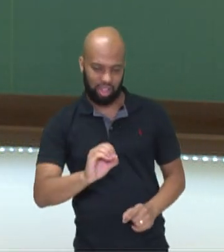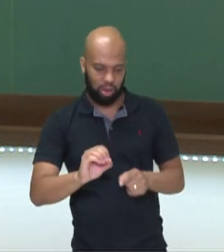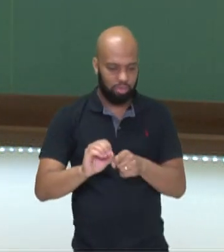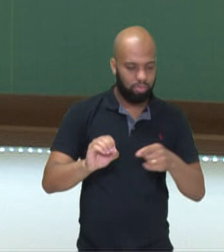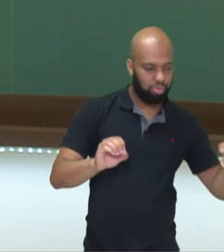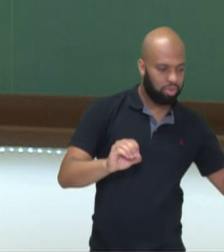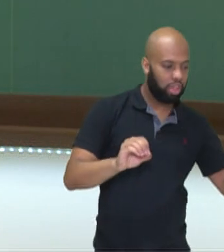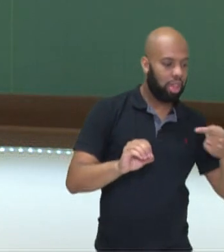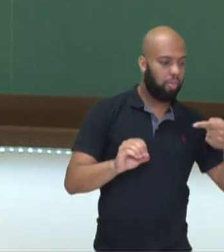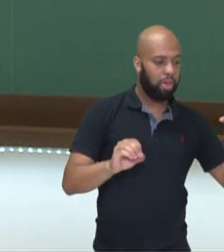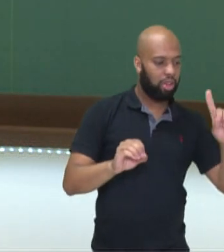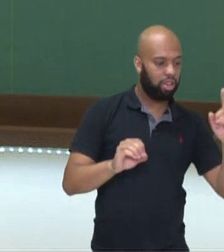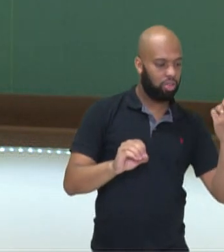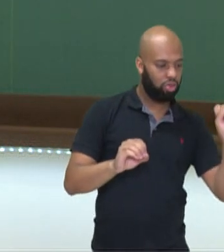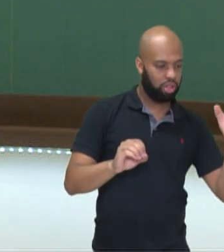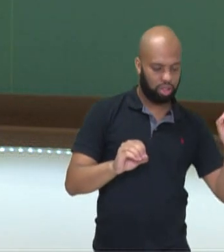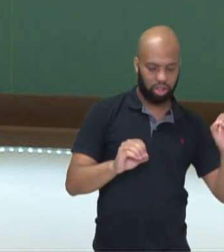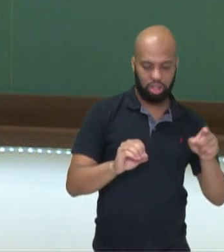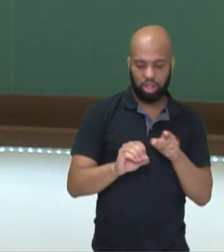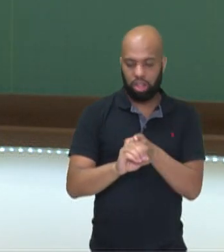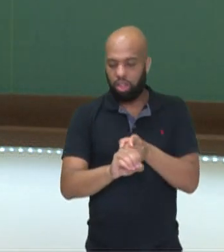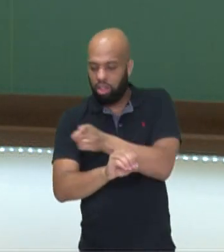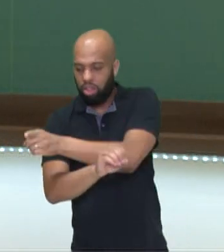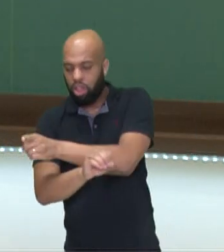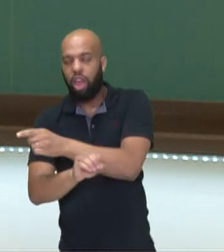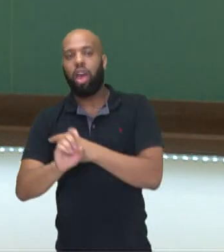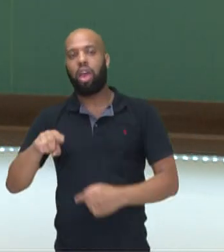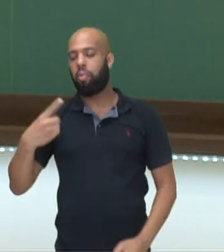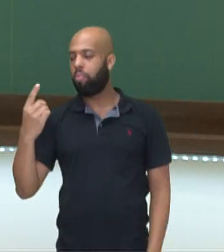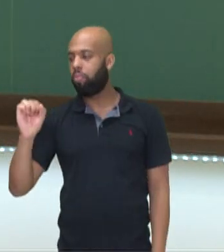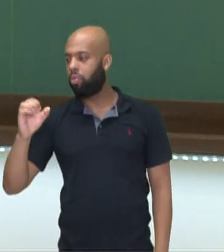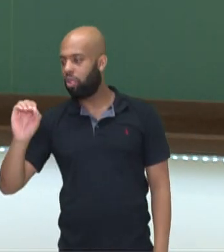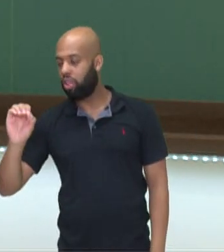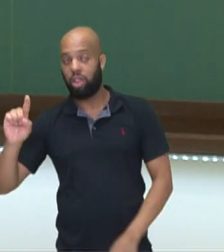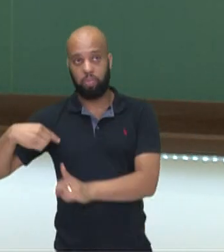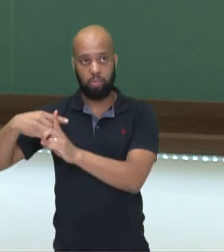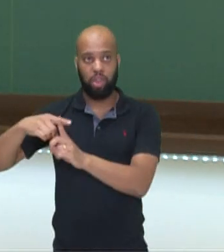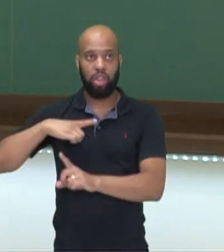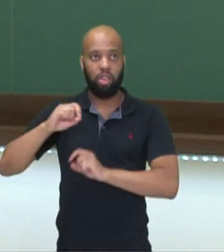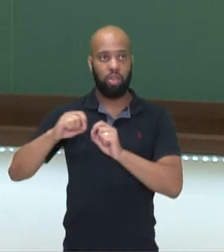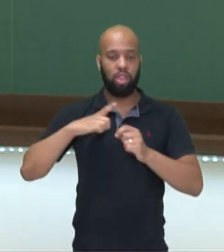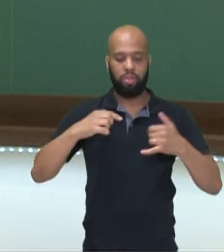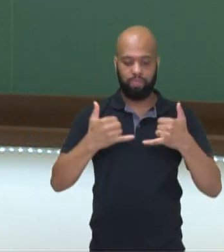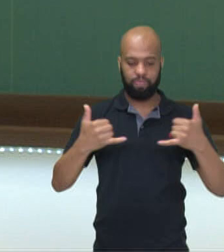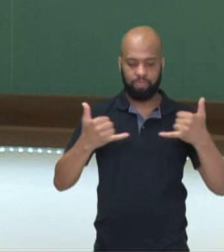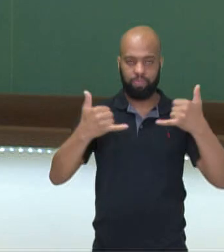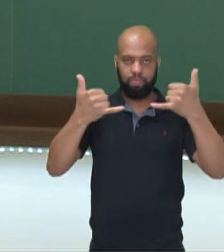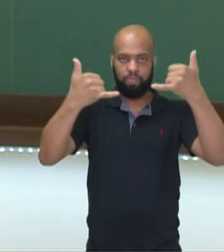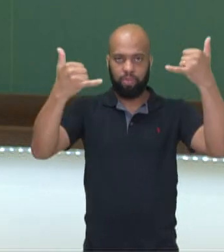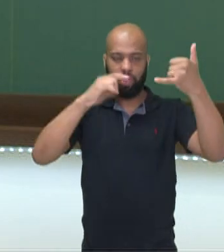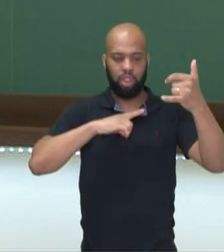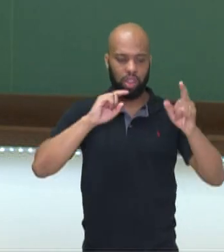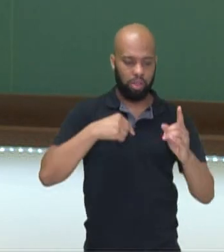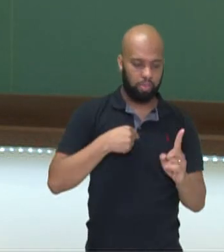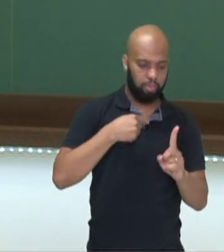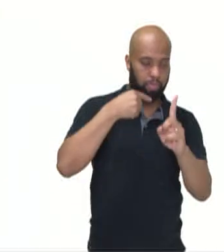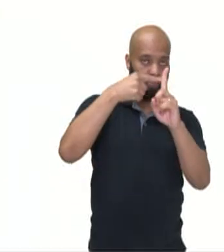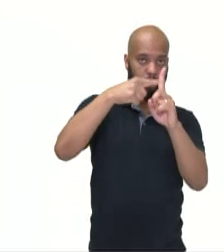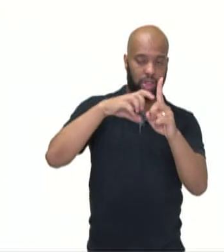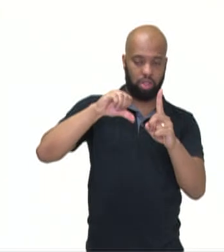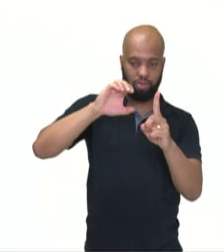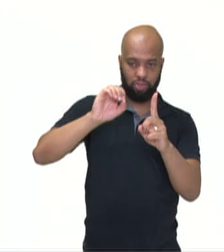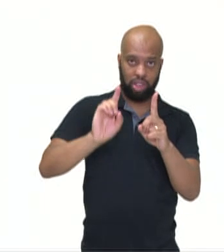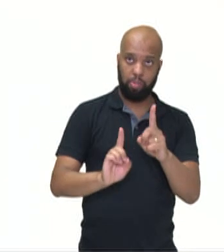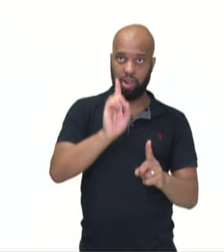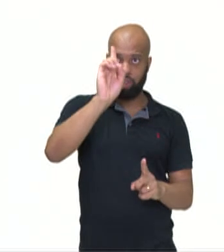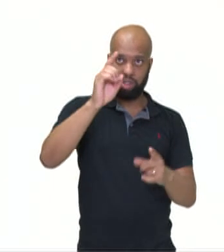180. Nós temos as divisões horizontais, que são as latitudes, que elas estão indo de mais 90 para cima e de menos 90